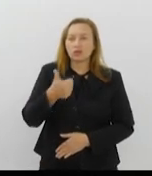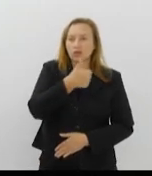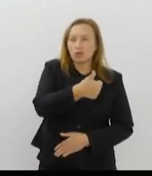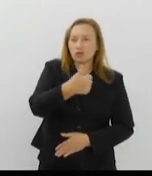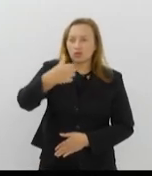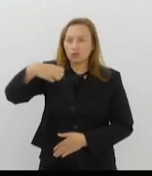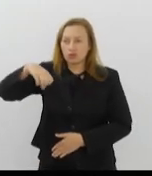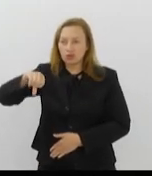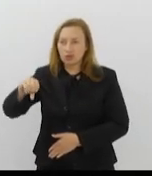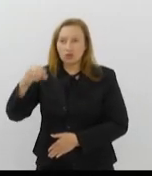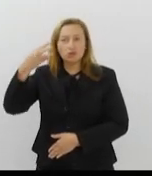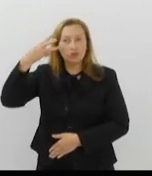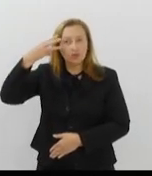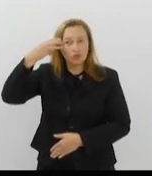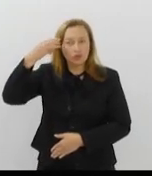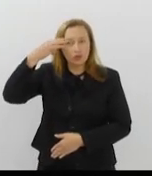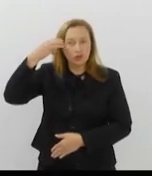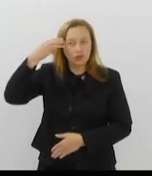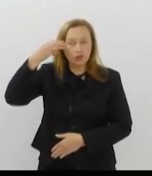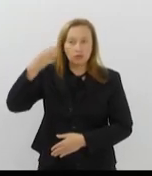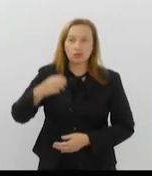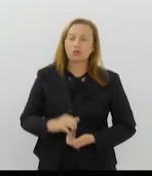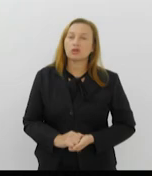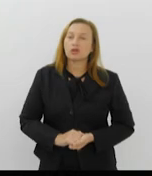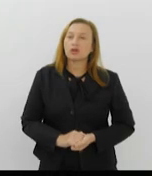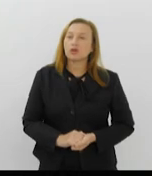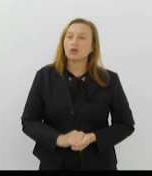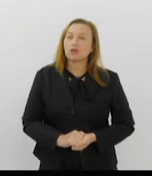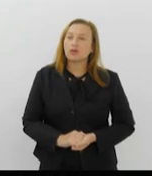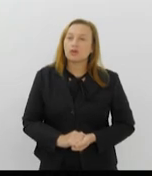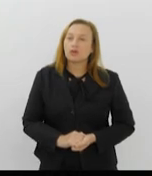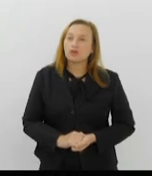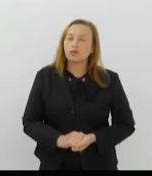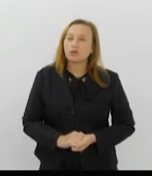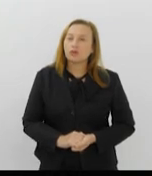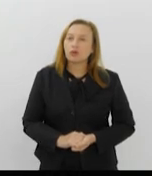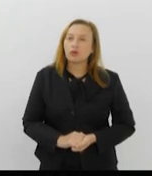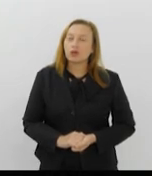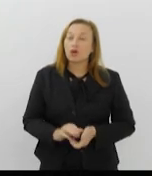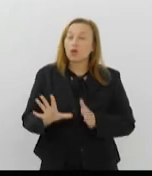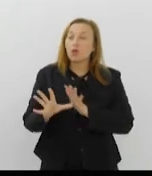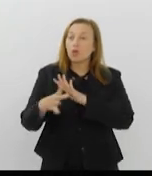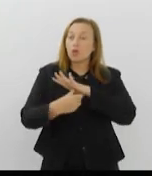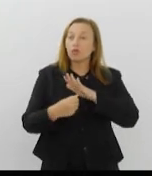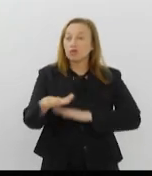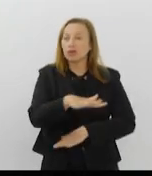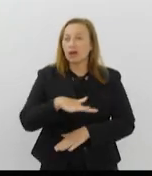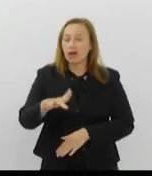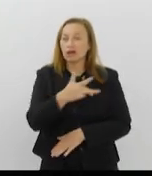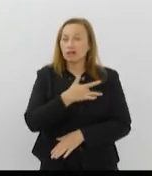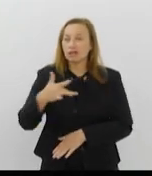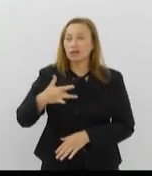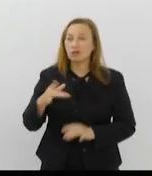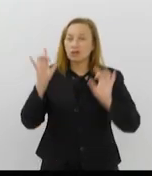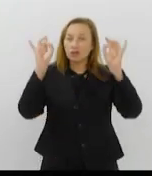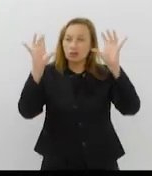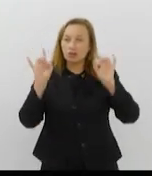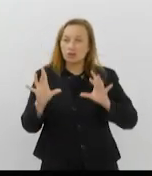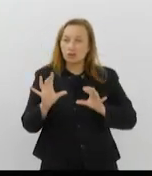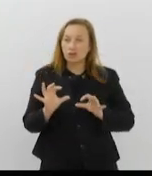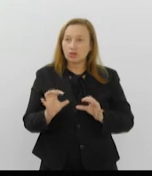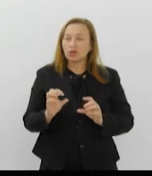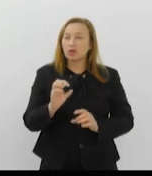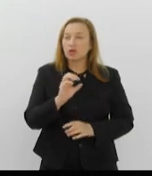20119 foram os escândalos na área da saúde em especial das